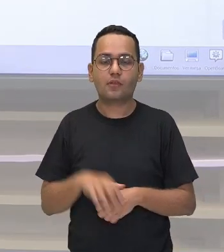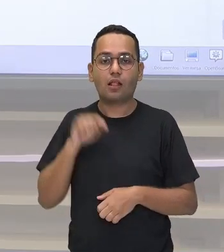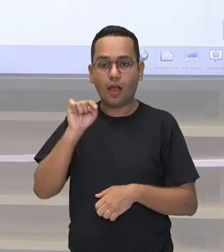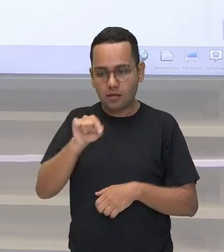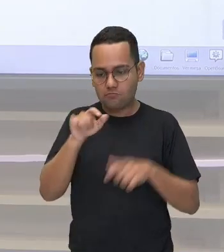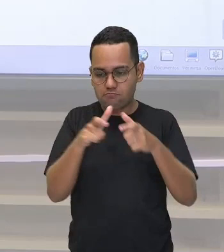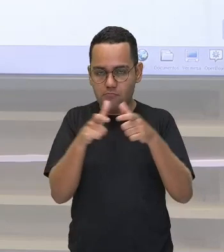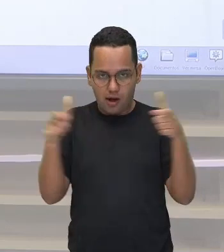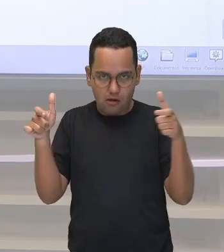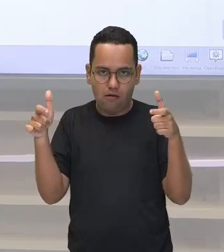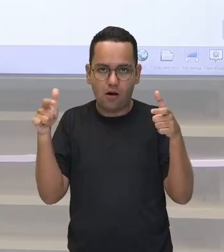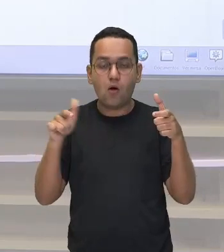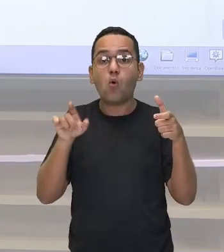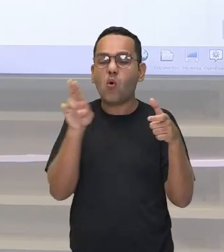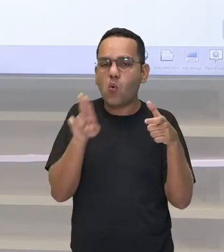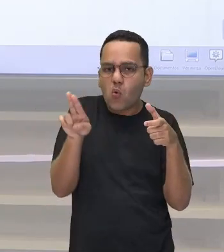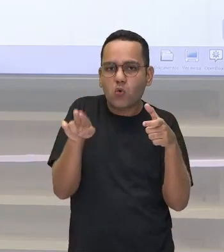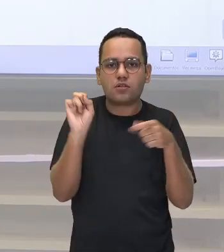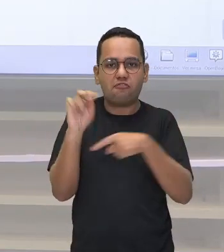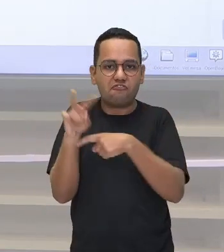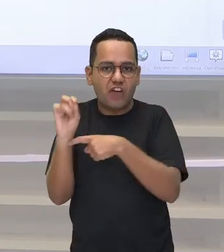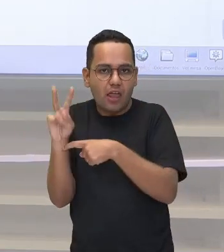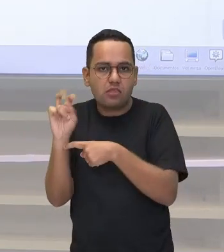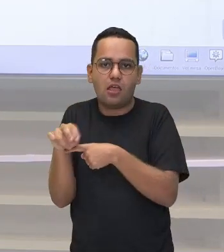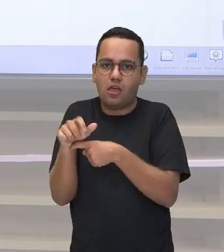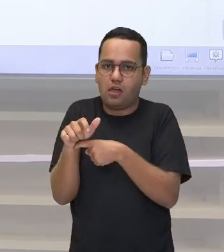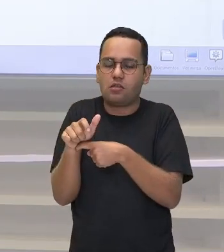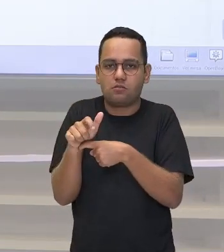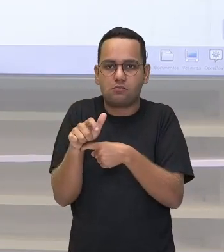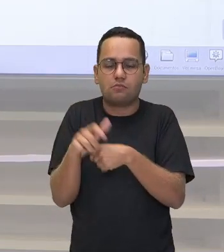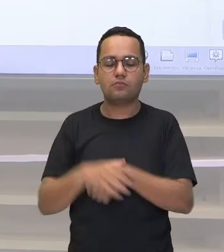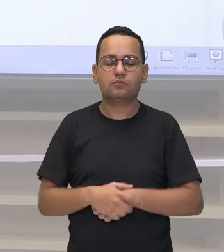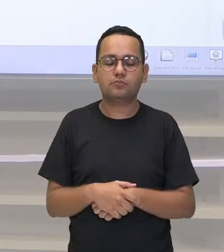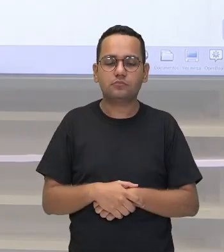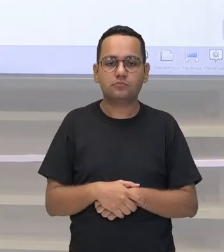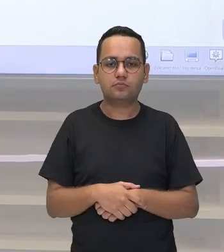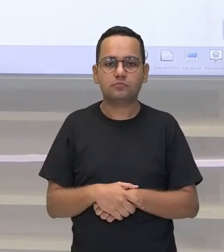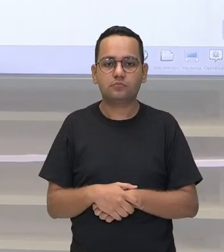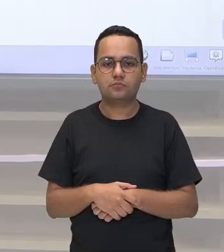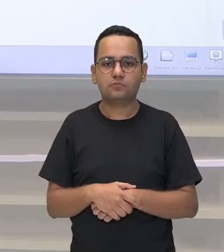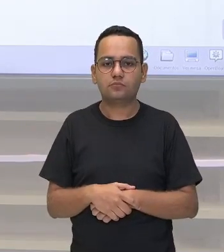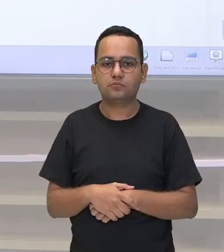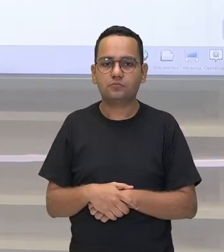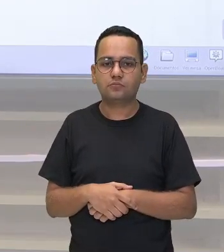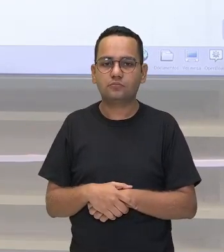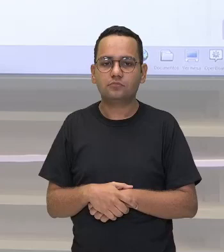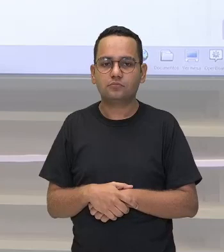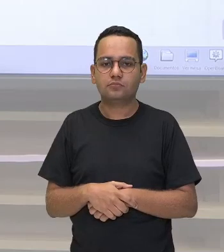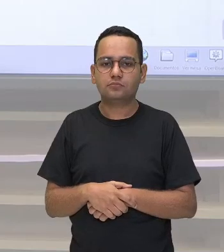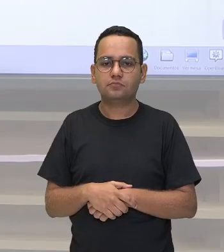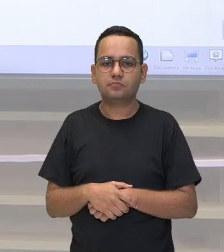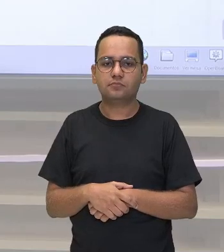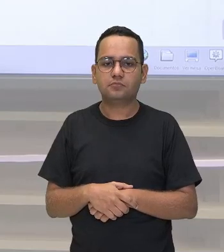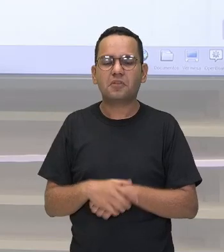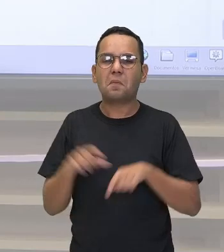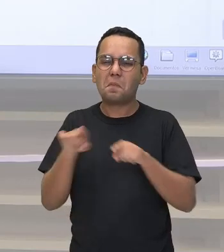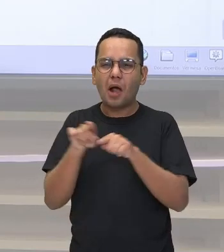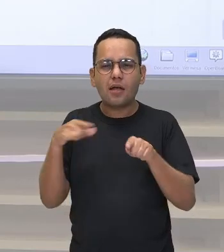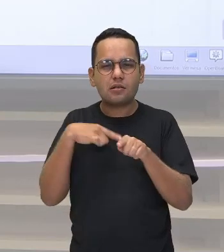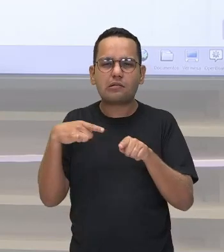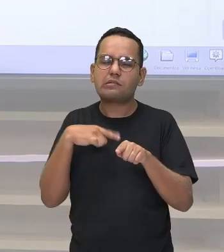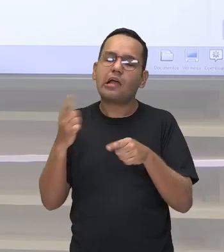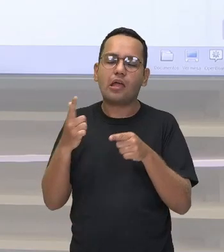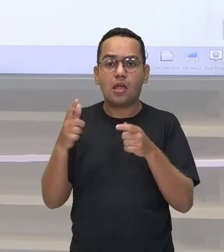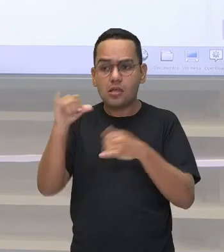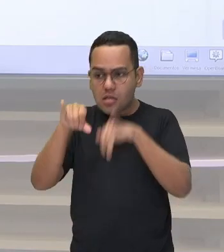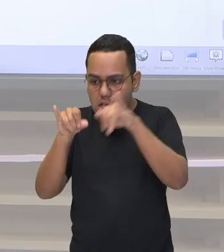utilizar fertilizantes em grande quantidade, e esses fertilizantes ali, eles têm um processo de reações químicas